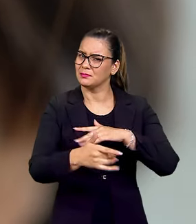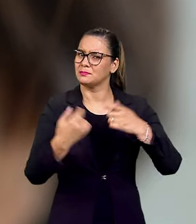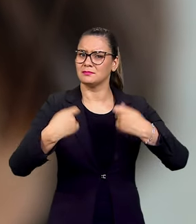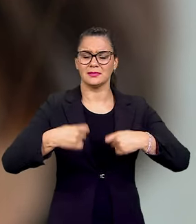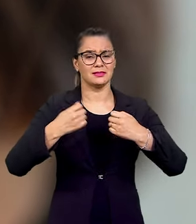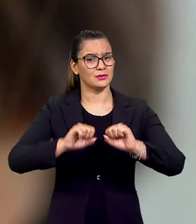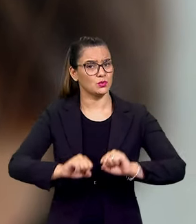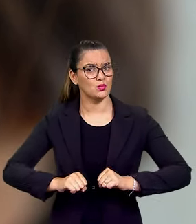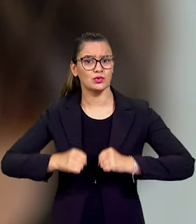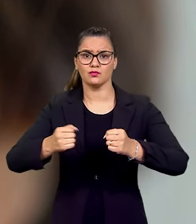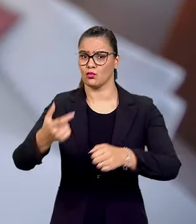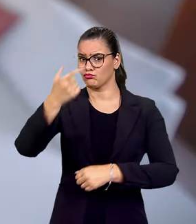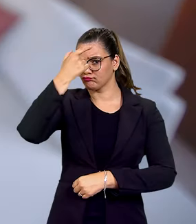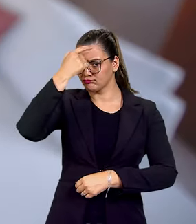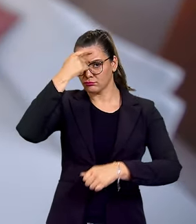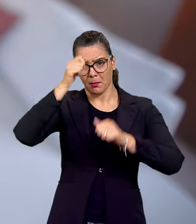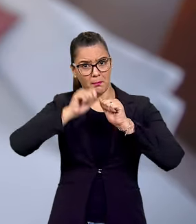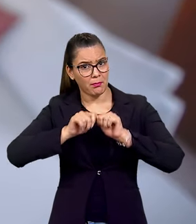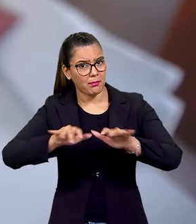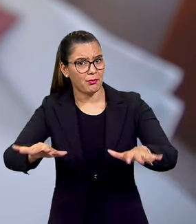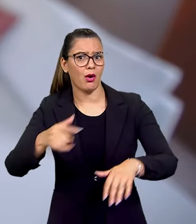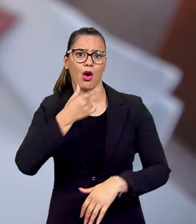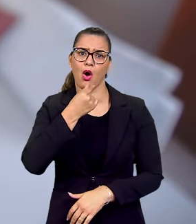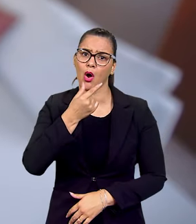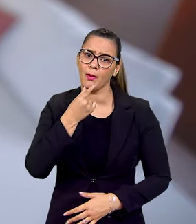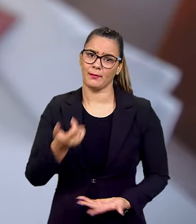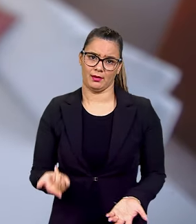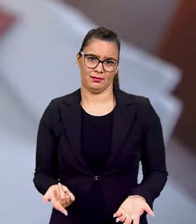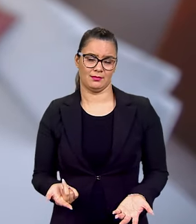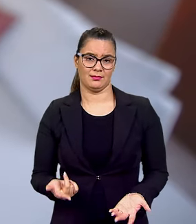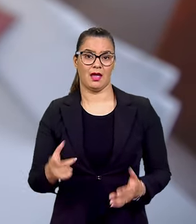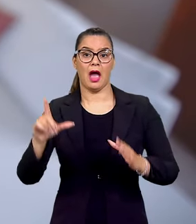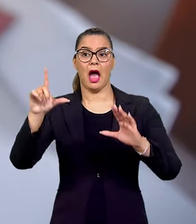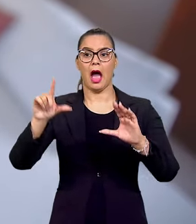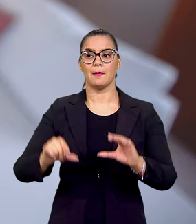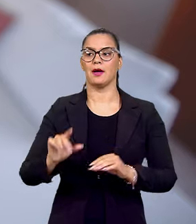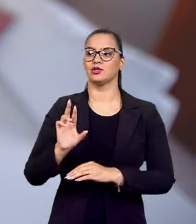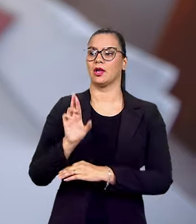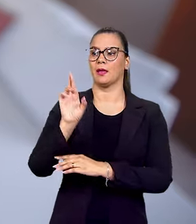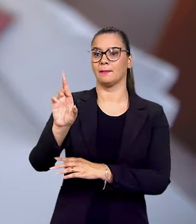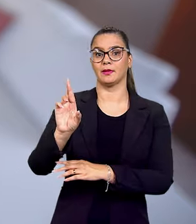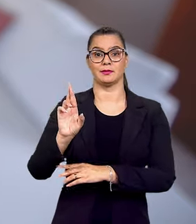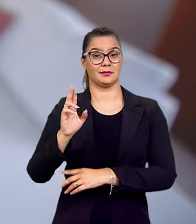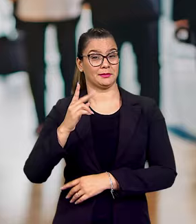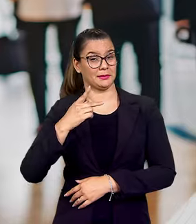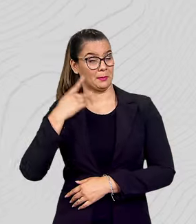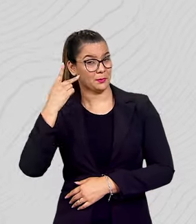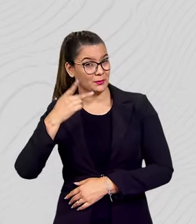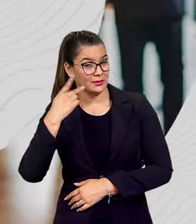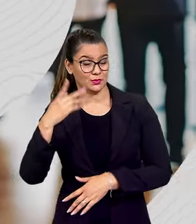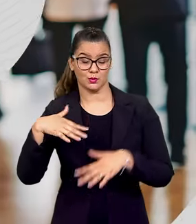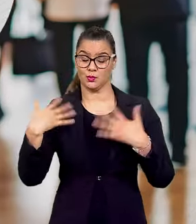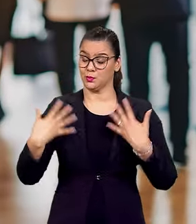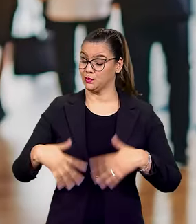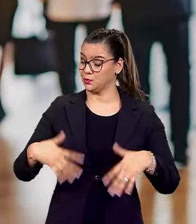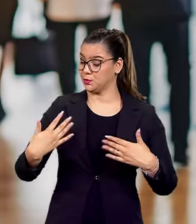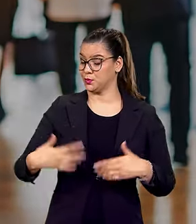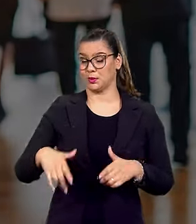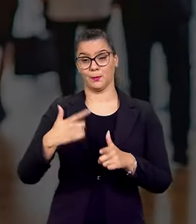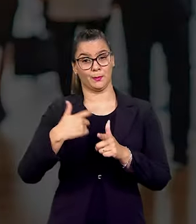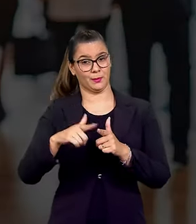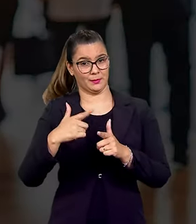nas redes sociais necessita um esforço de conscientização por parte dos homens. E a baixa representatividade delas na